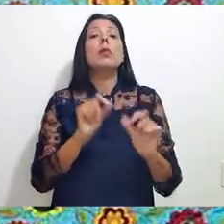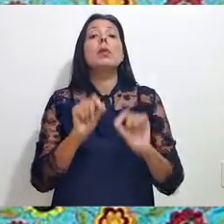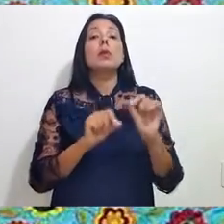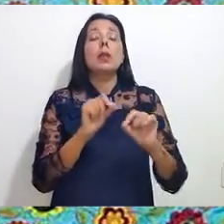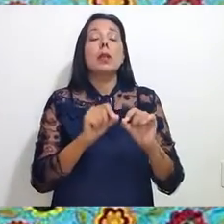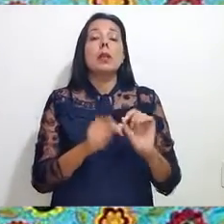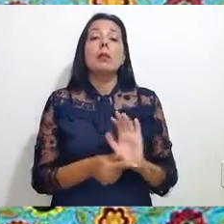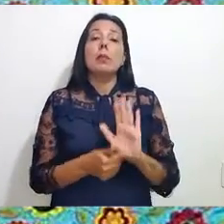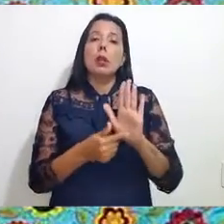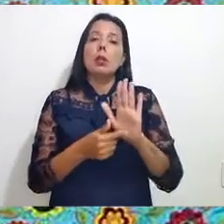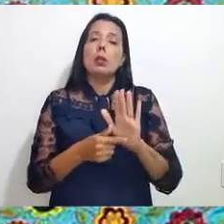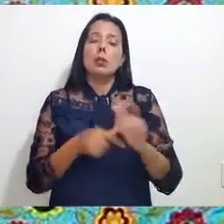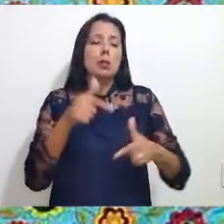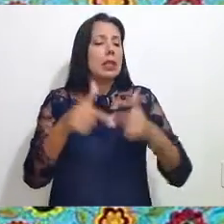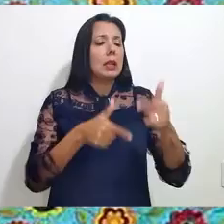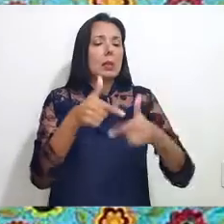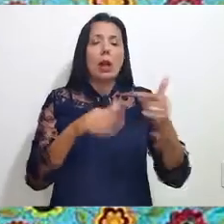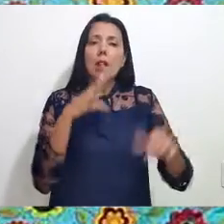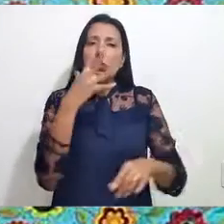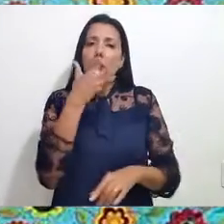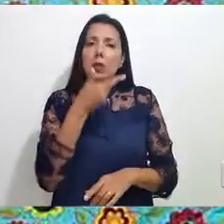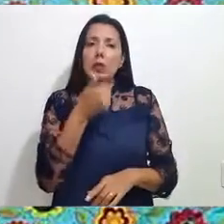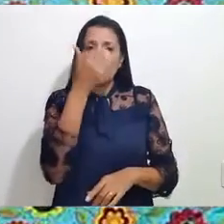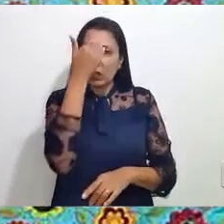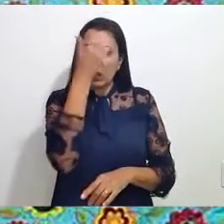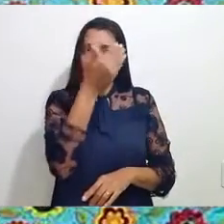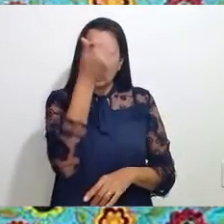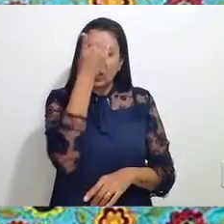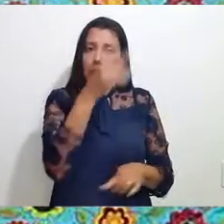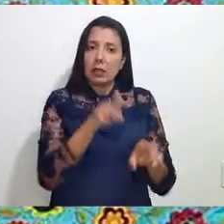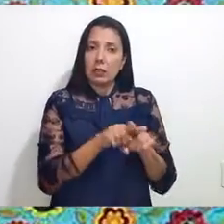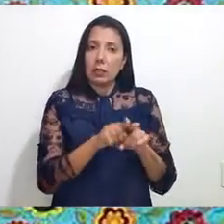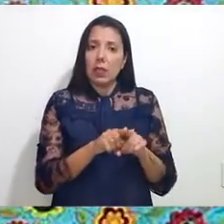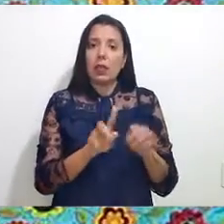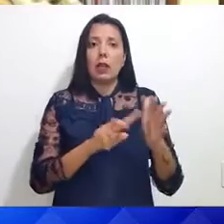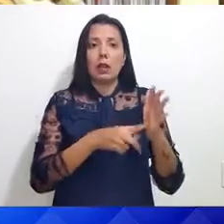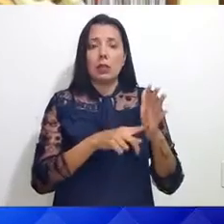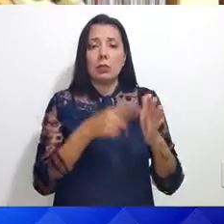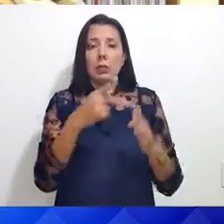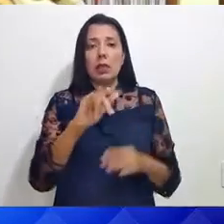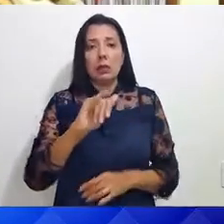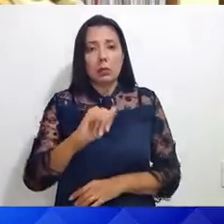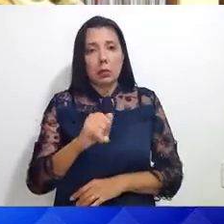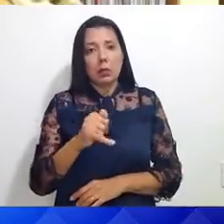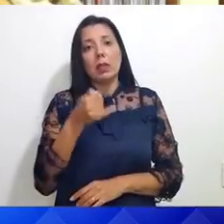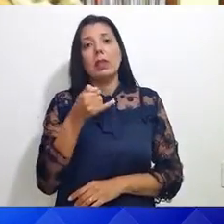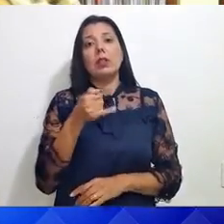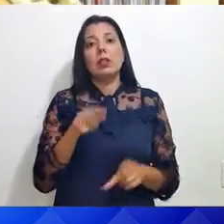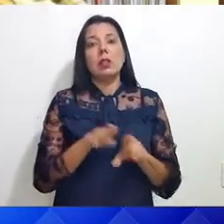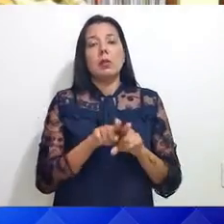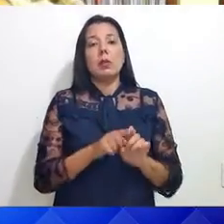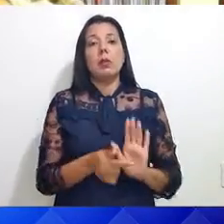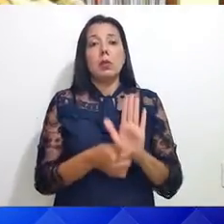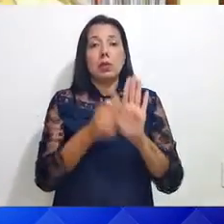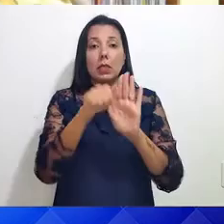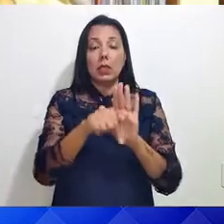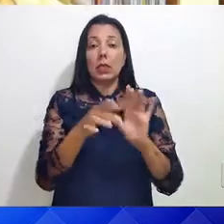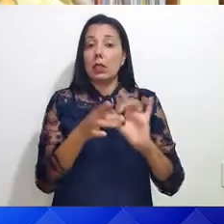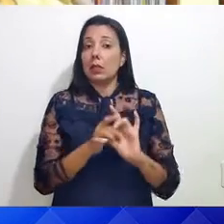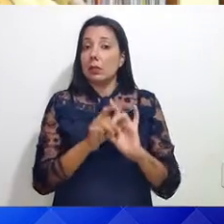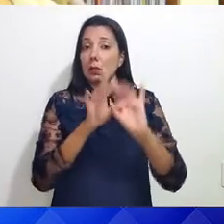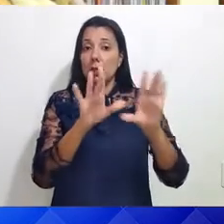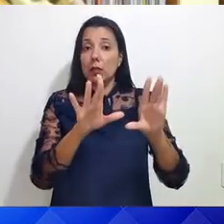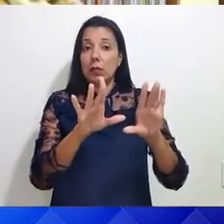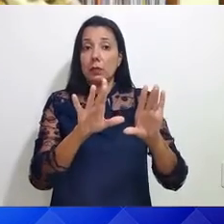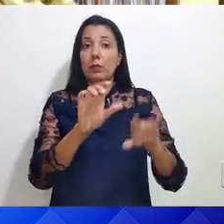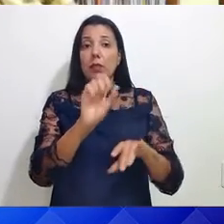gente precisa denunciar. E o canal de denúncia é o Disque 100 ou qualquer conselho